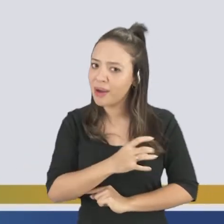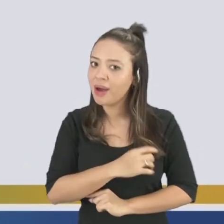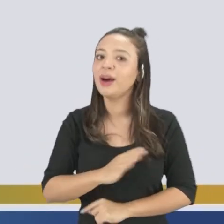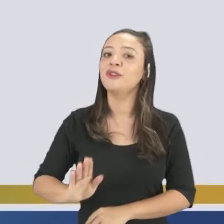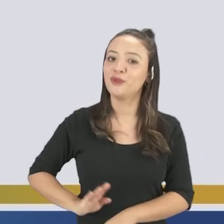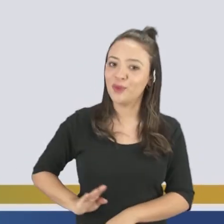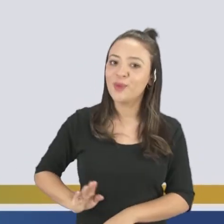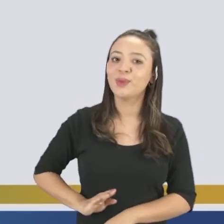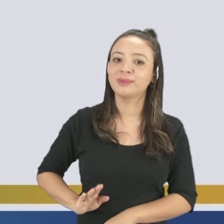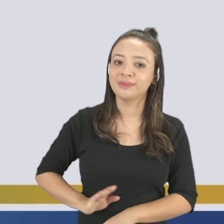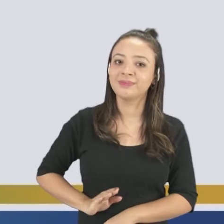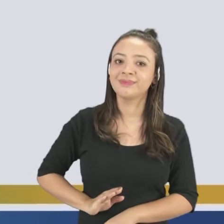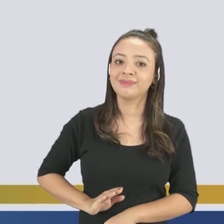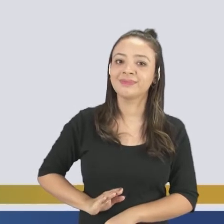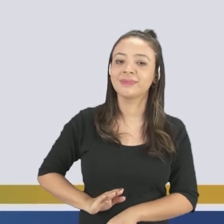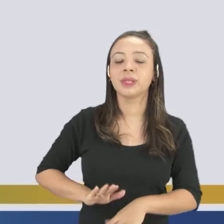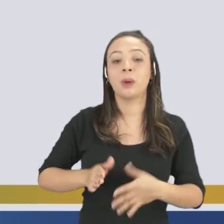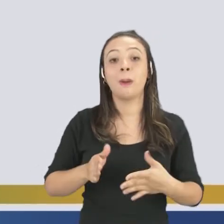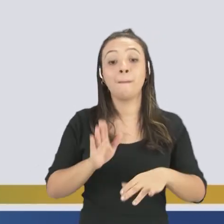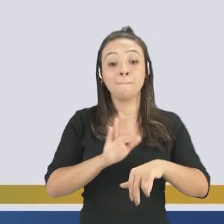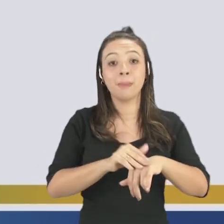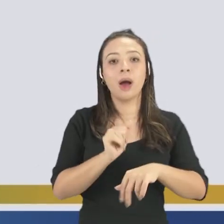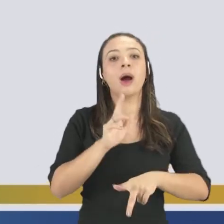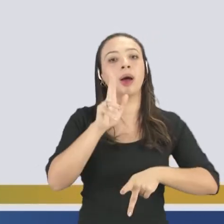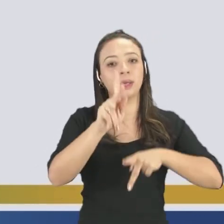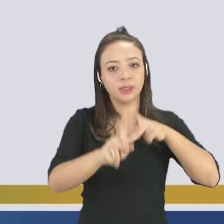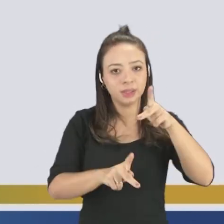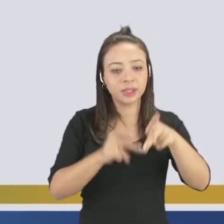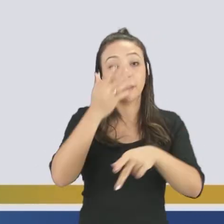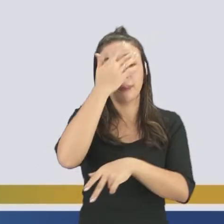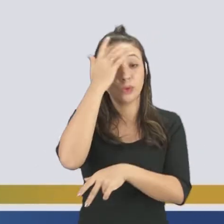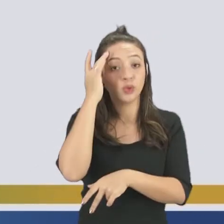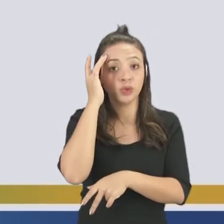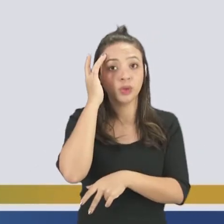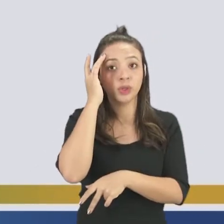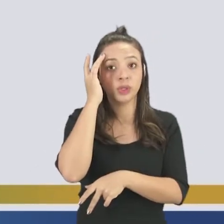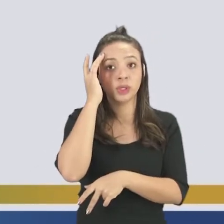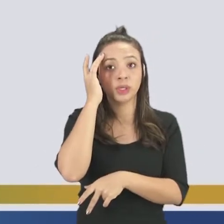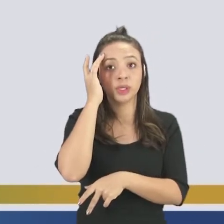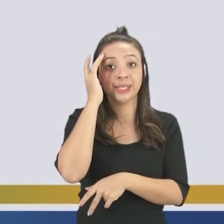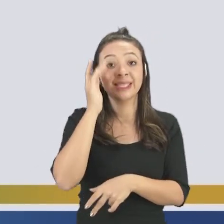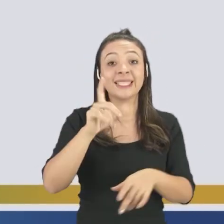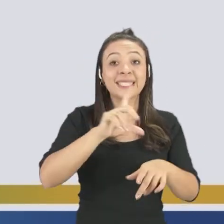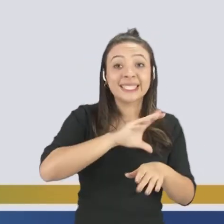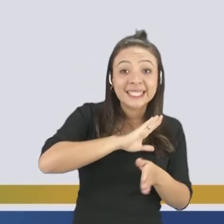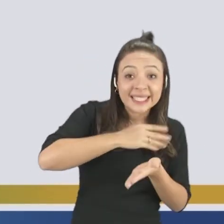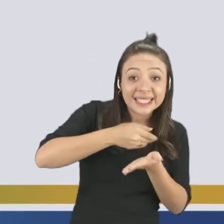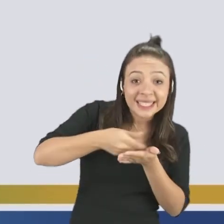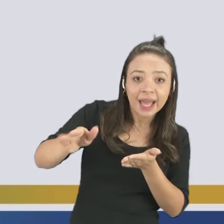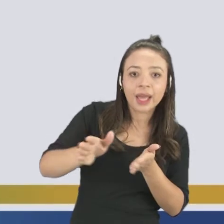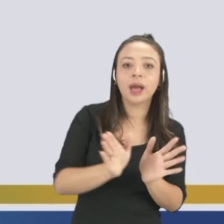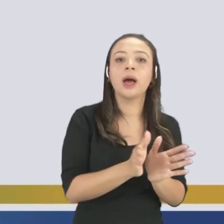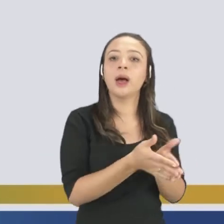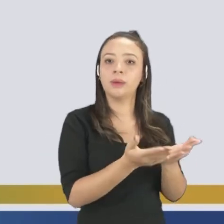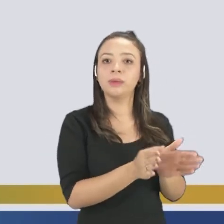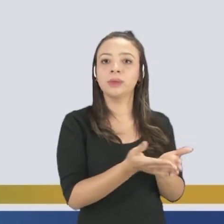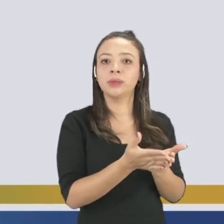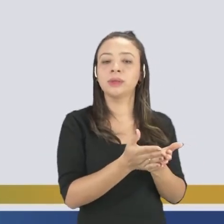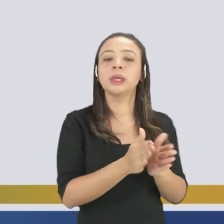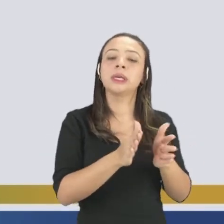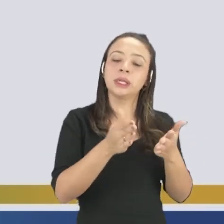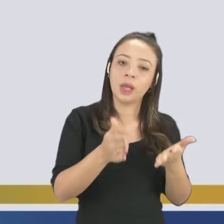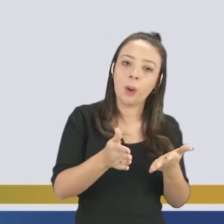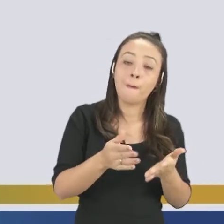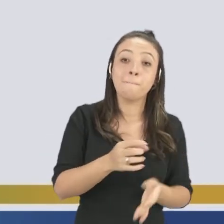insegurança alimentar. Mais pessoas saíram da pobreza e, portanto, diminuiu